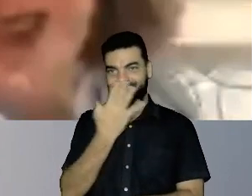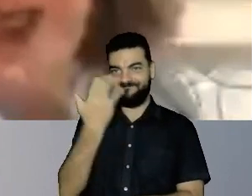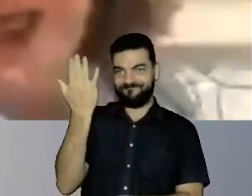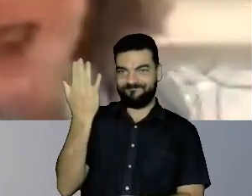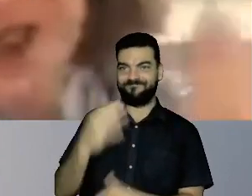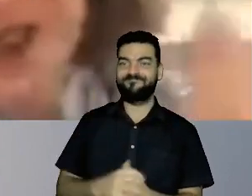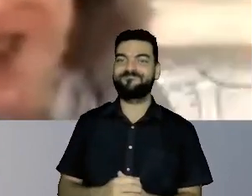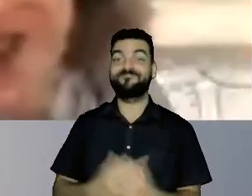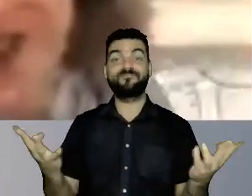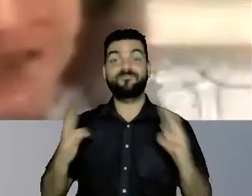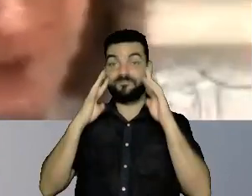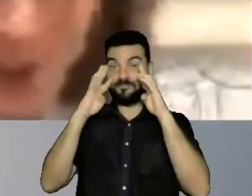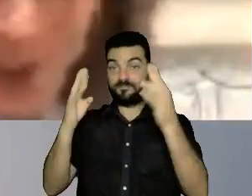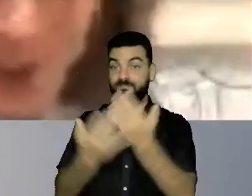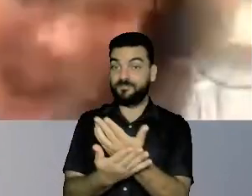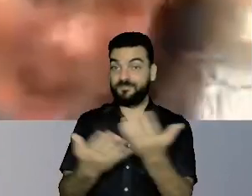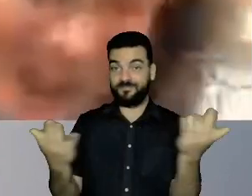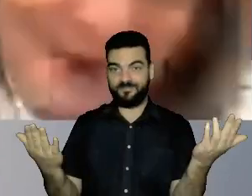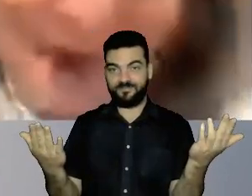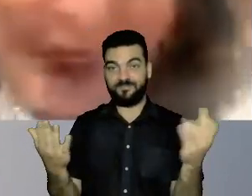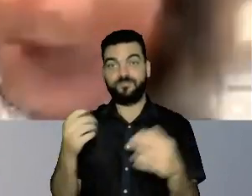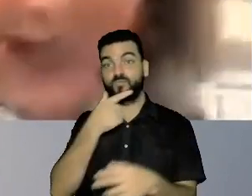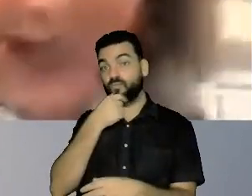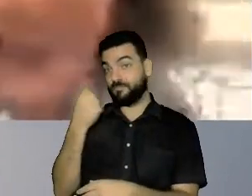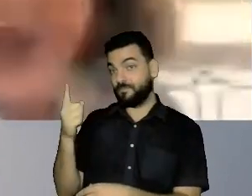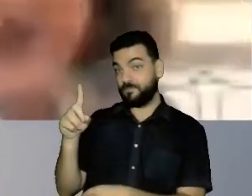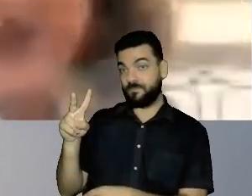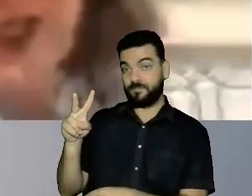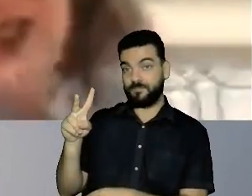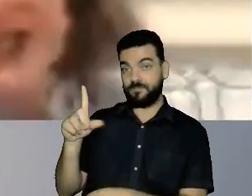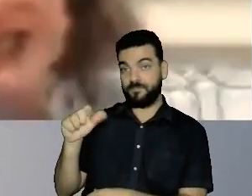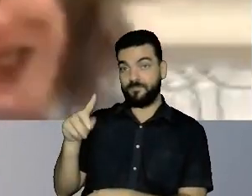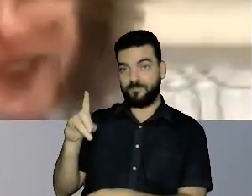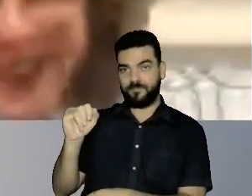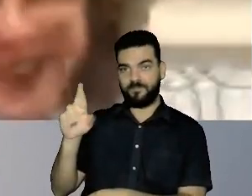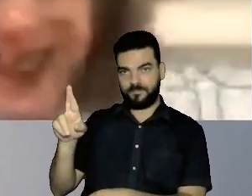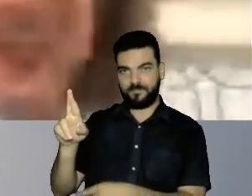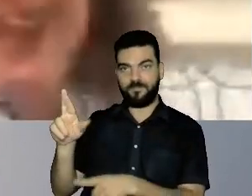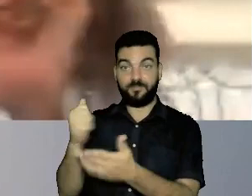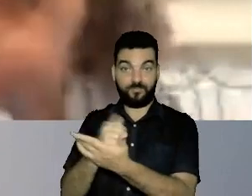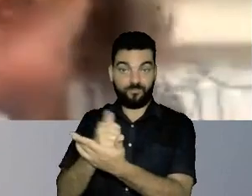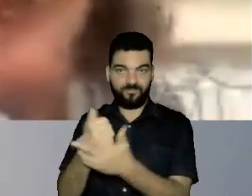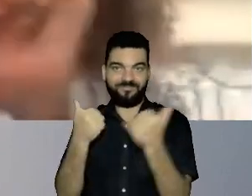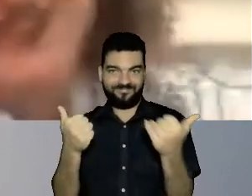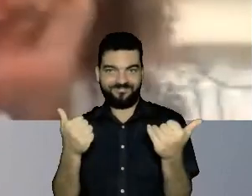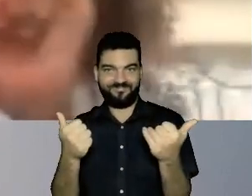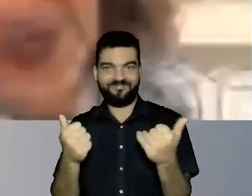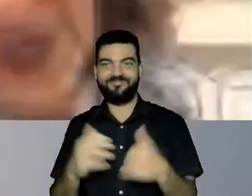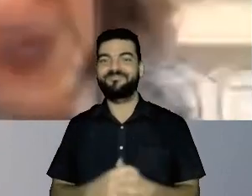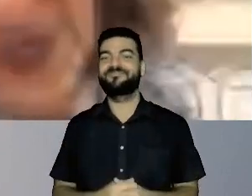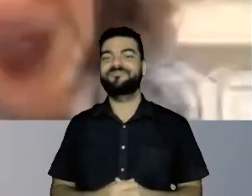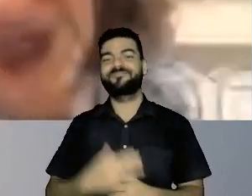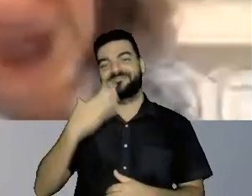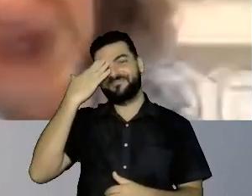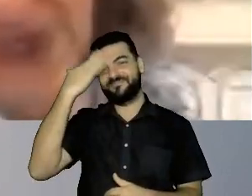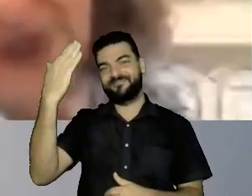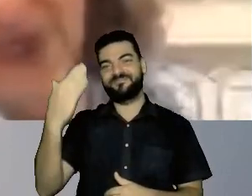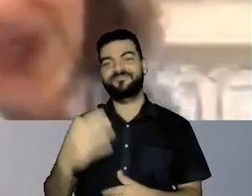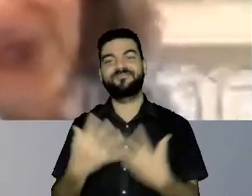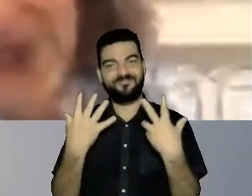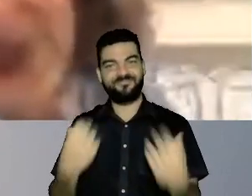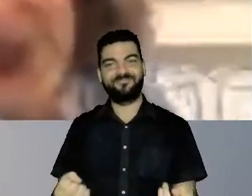ouvir agora, eu acho que o Vladimir Luísa que vai mandar, né, aí dar as ordens, mas eu fico à disposição, espero